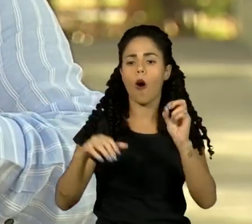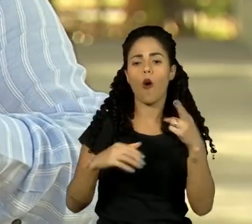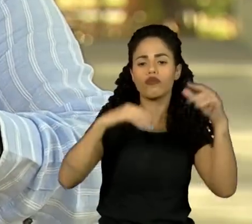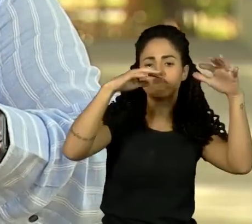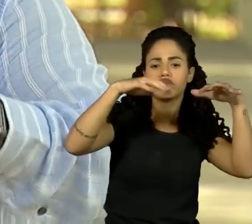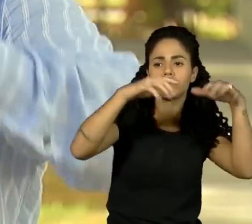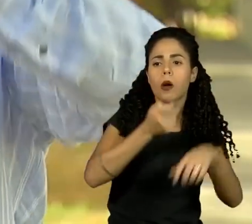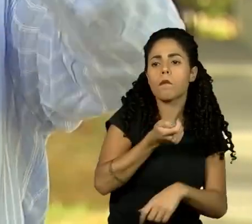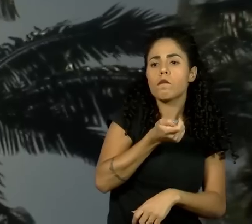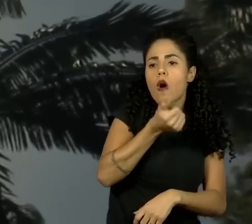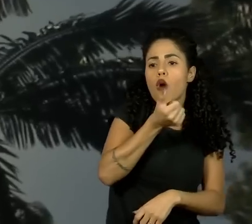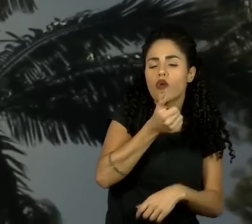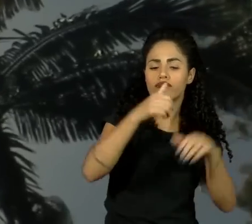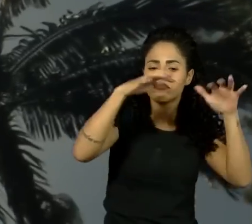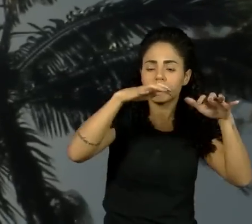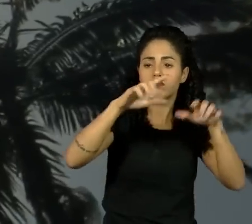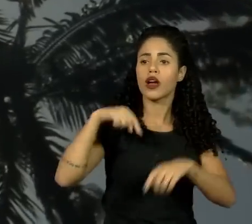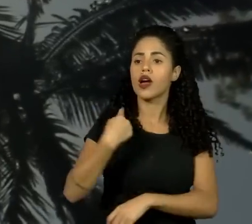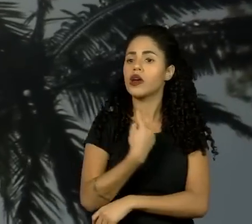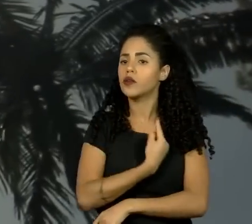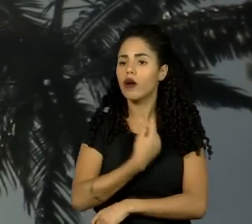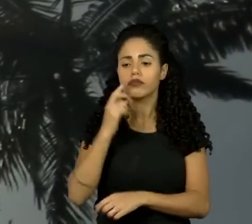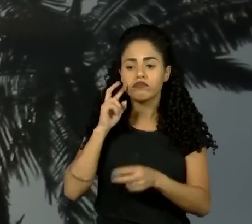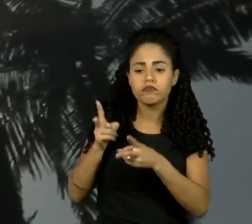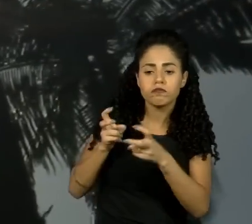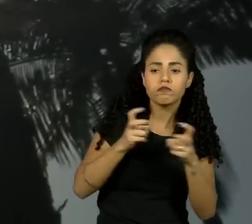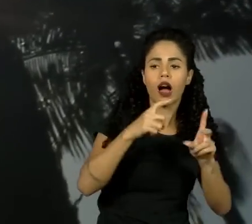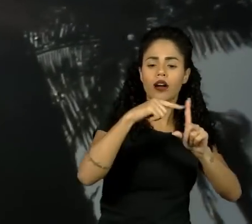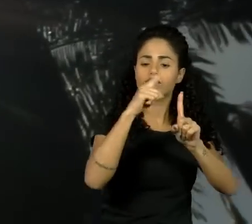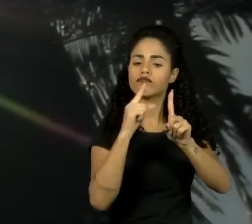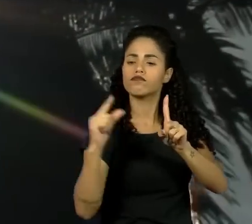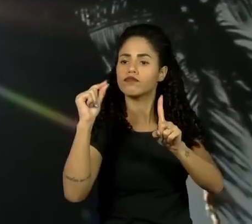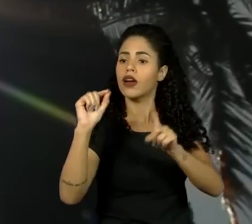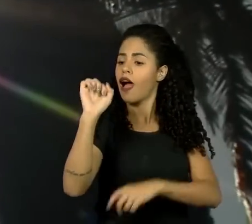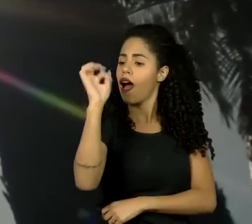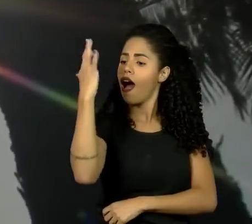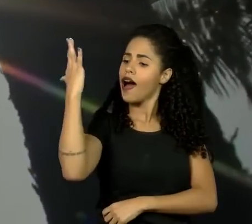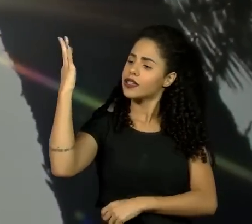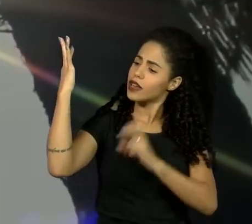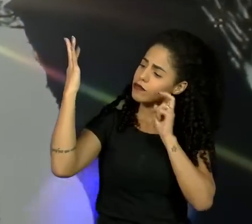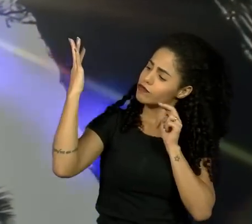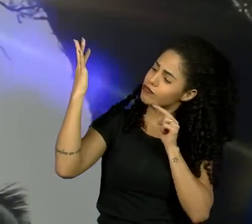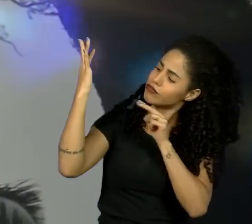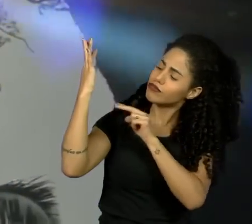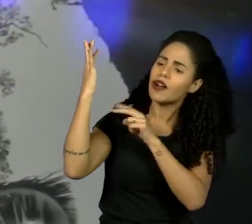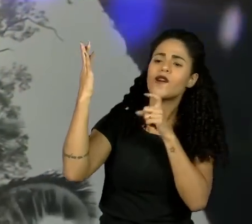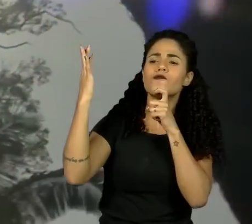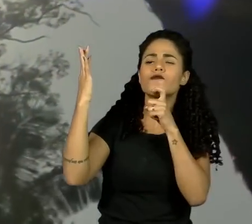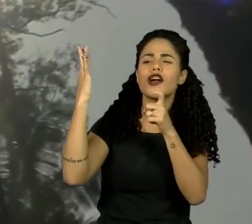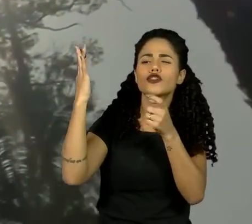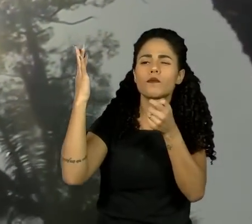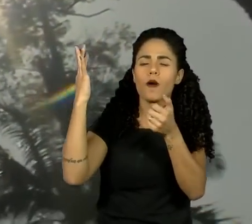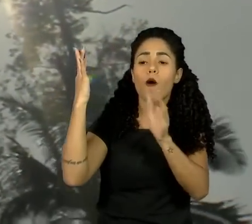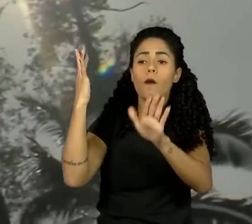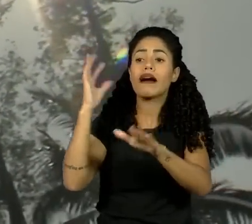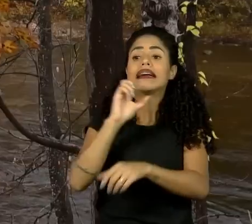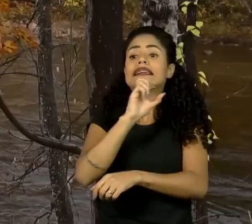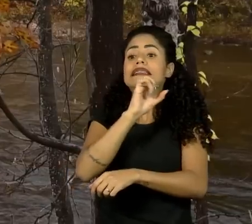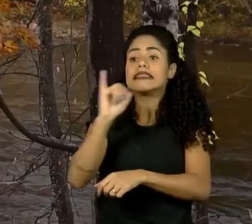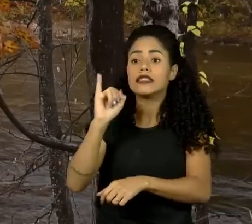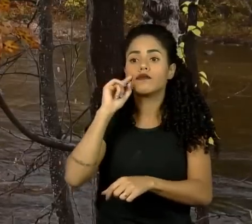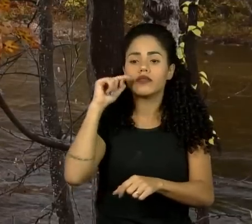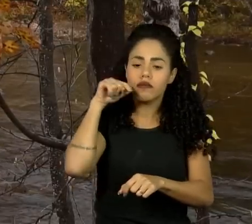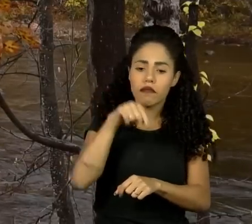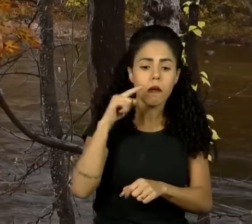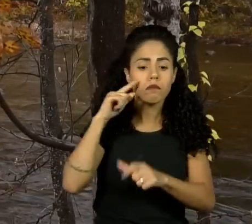menos, né, nós não perdemos grandes partes das folhas, as árvores ainda ficam ligeiramente verdes. Mas se você desce mais para